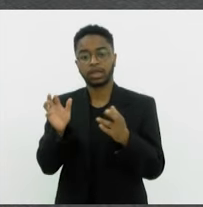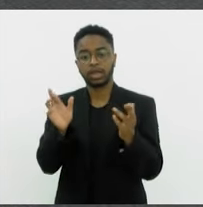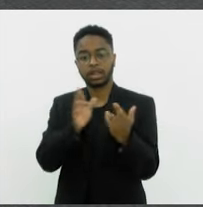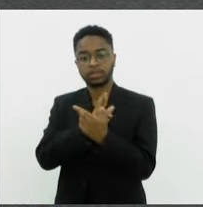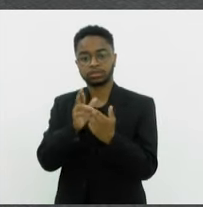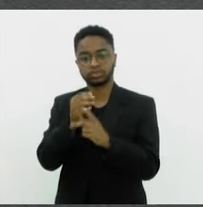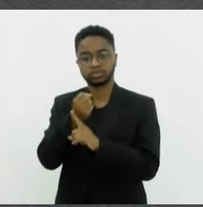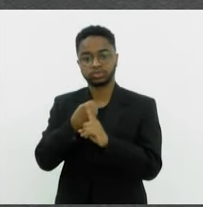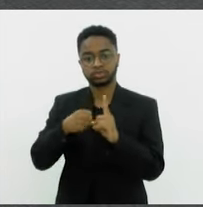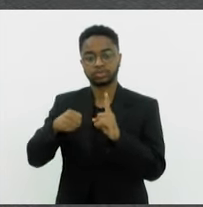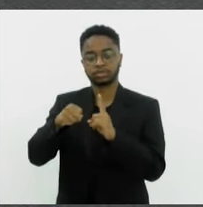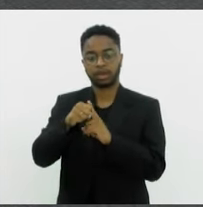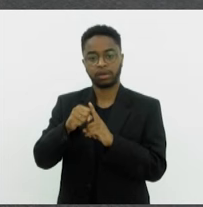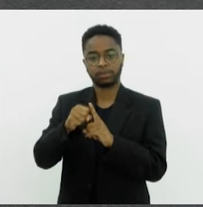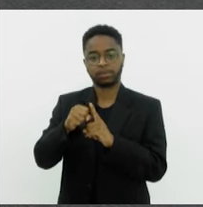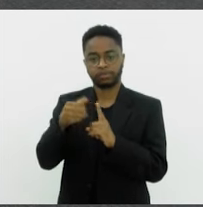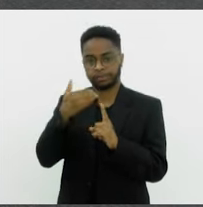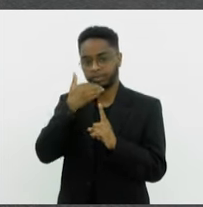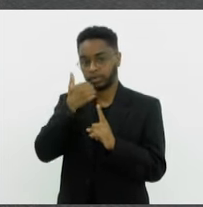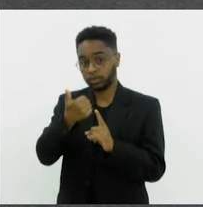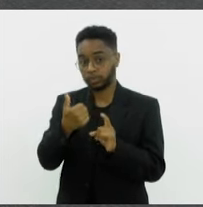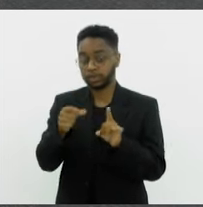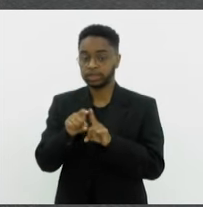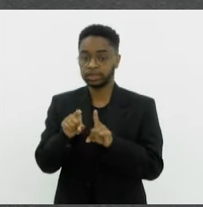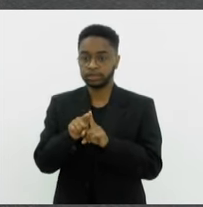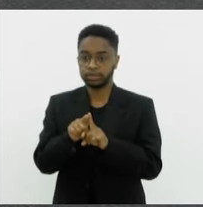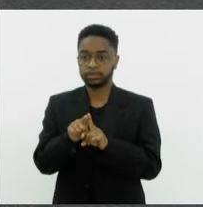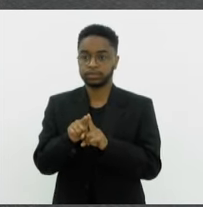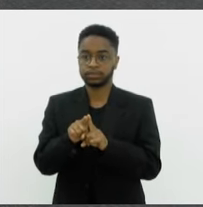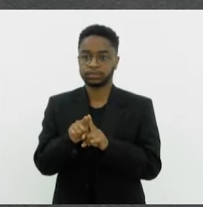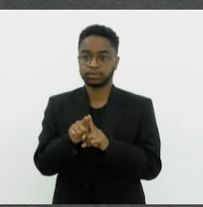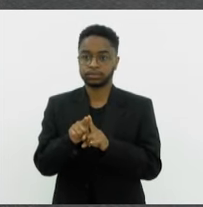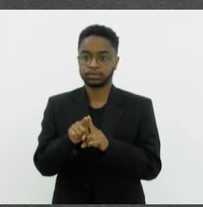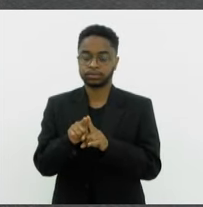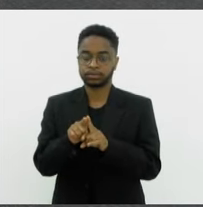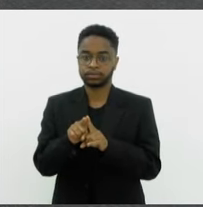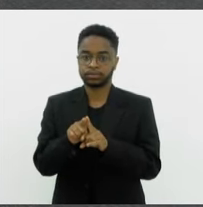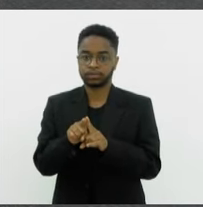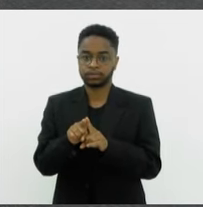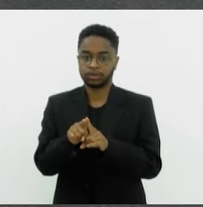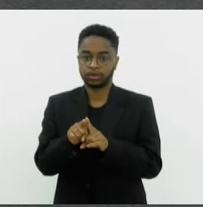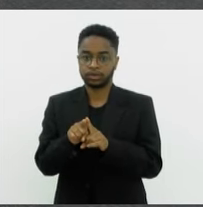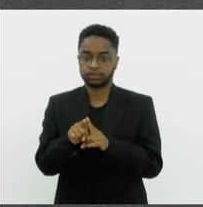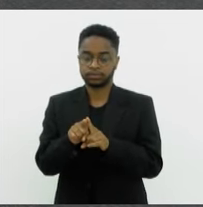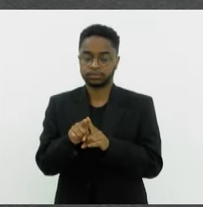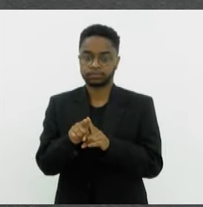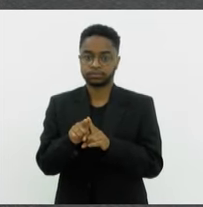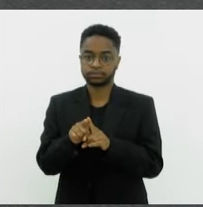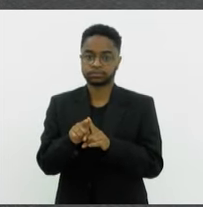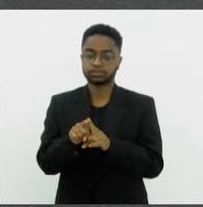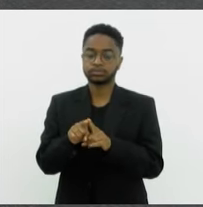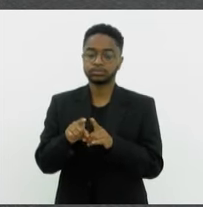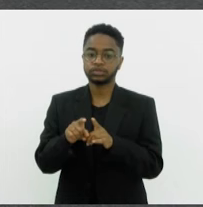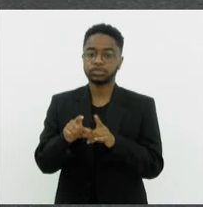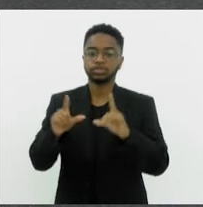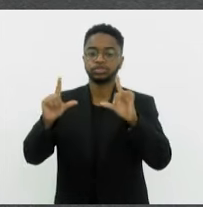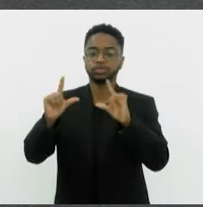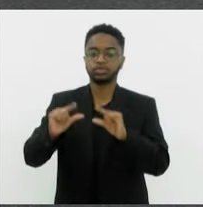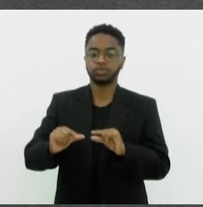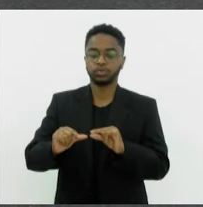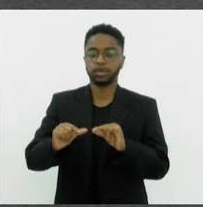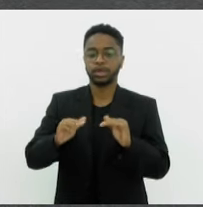sociais e também quebra uma coluna vertebral da desigualdade no nosso